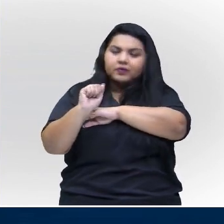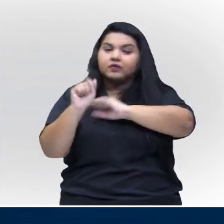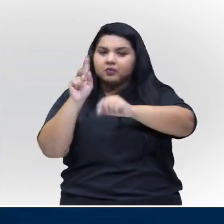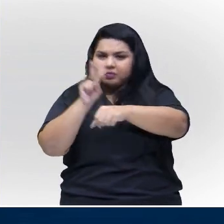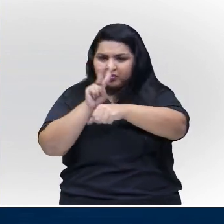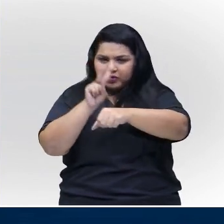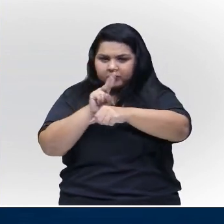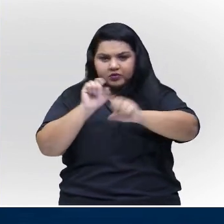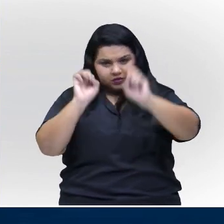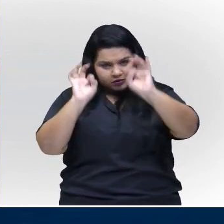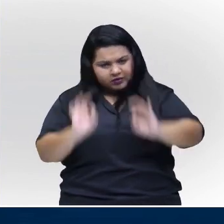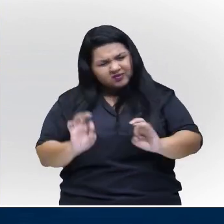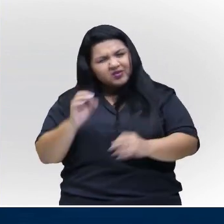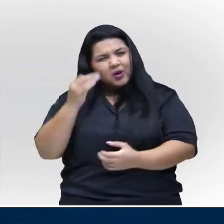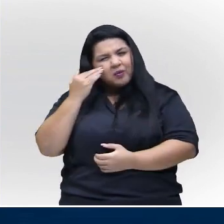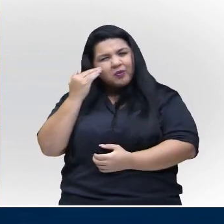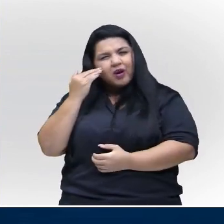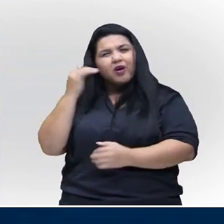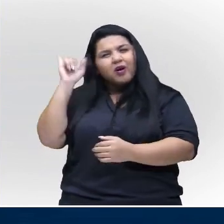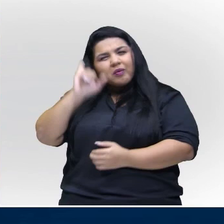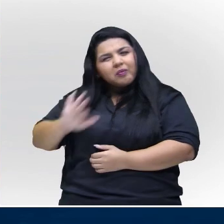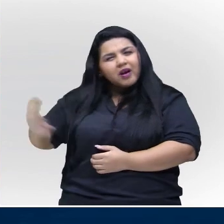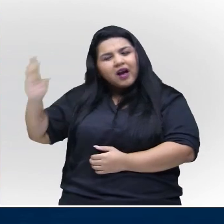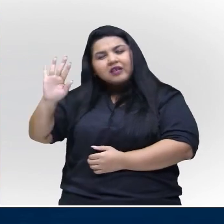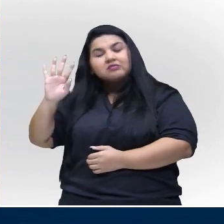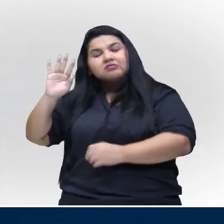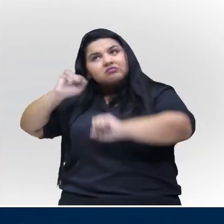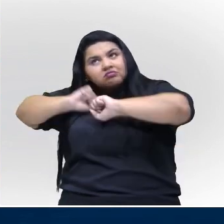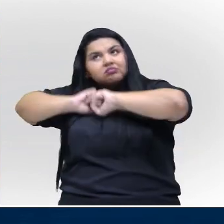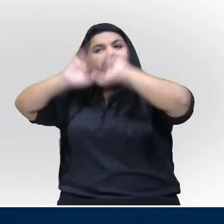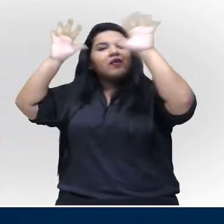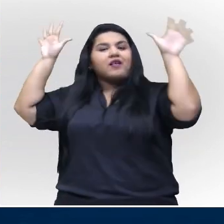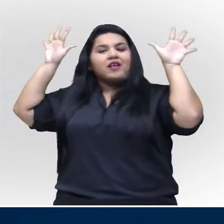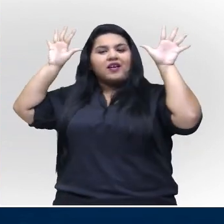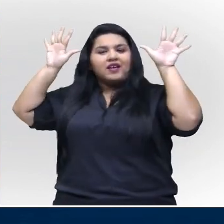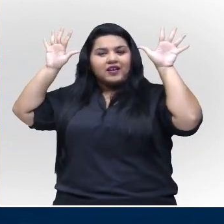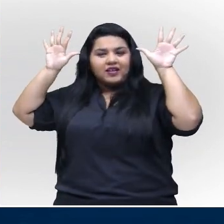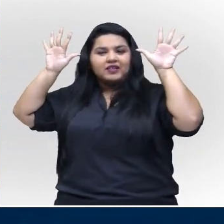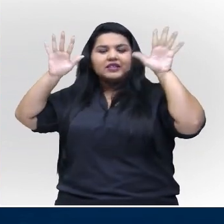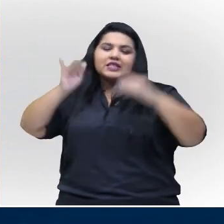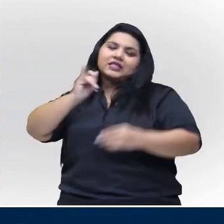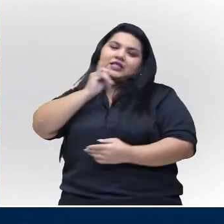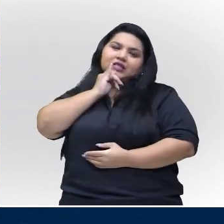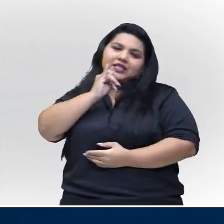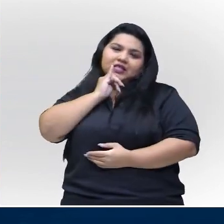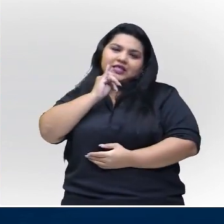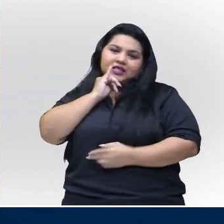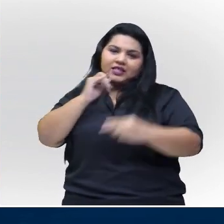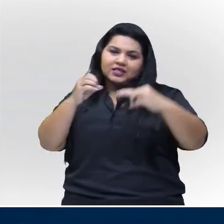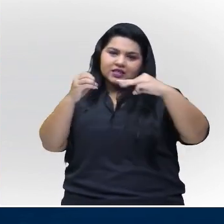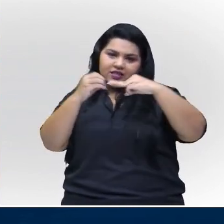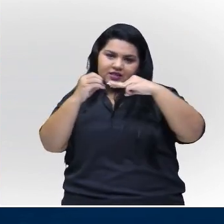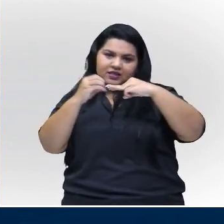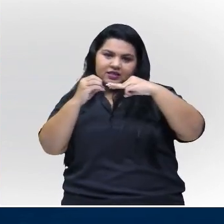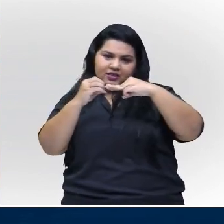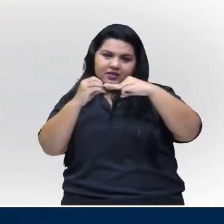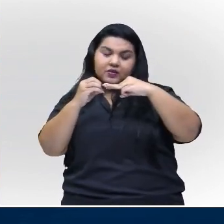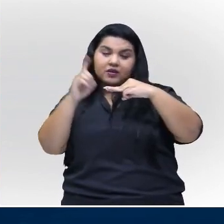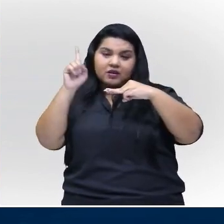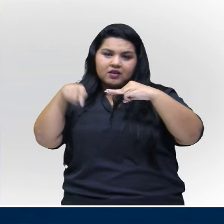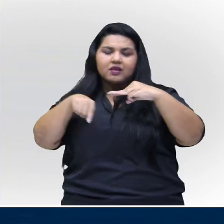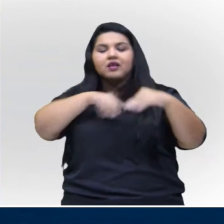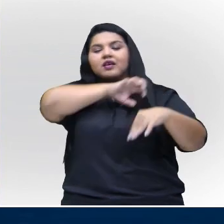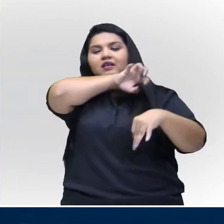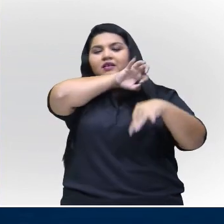genético, certo? Então é só mais uma representação para a gente visualizar ali mais um exemplo de célula, no caso é uma célula animal, como